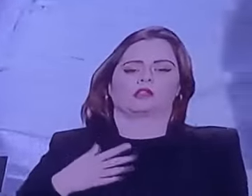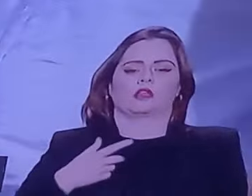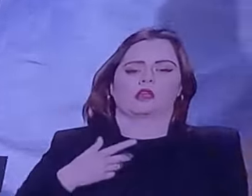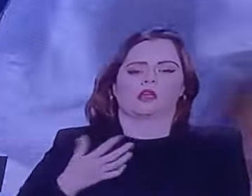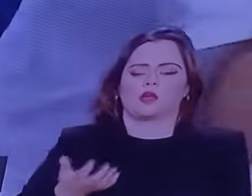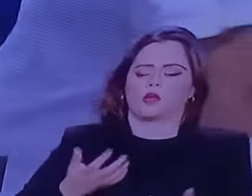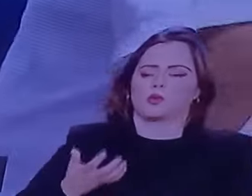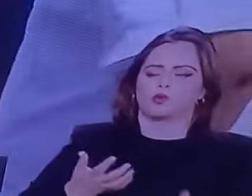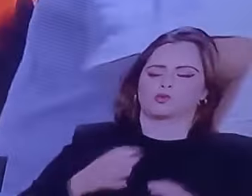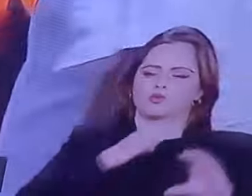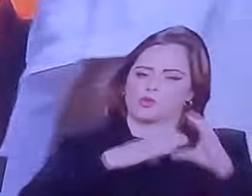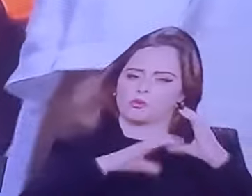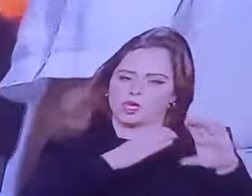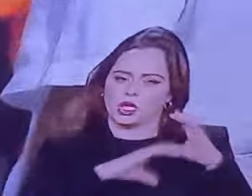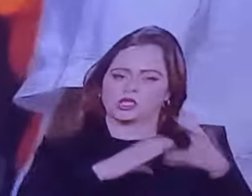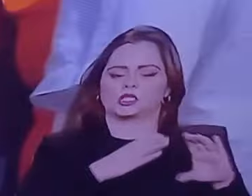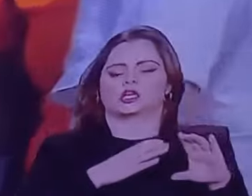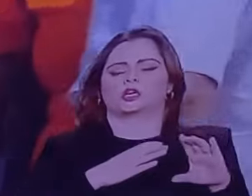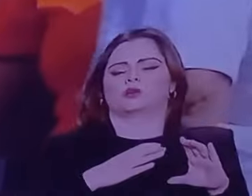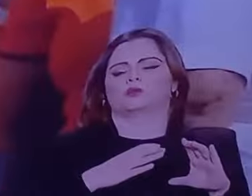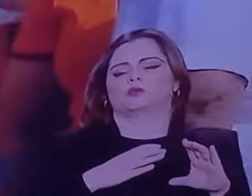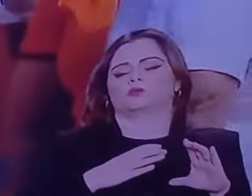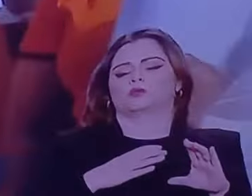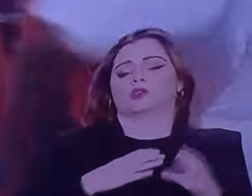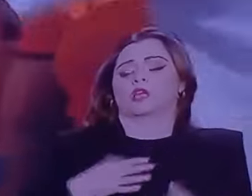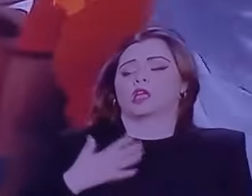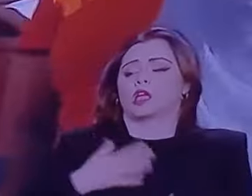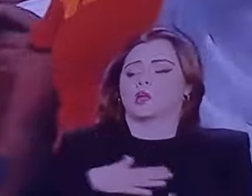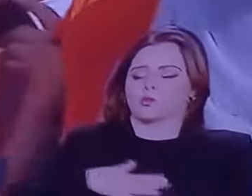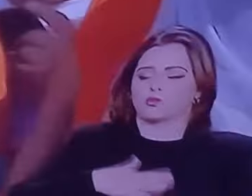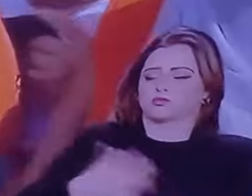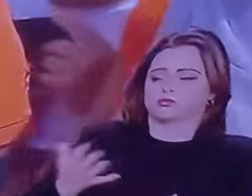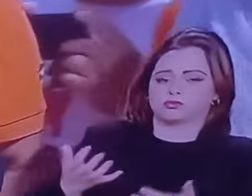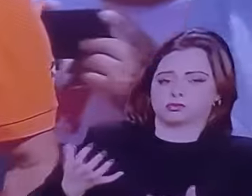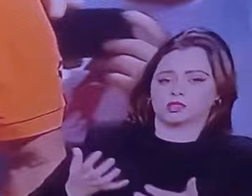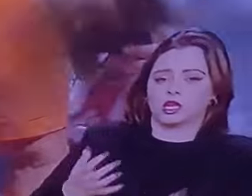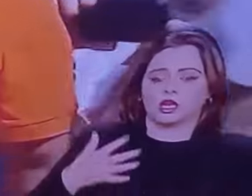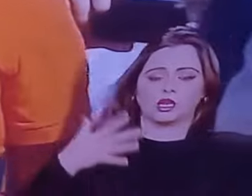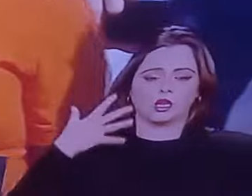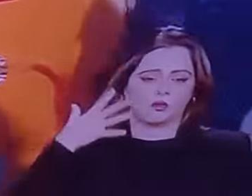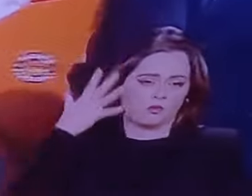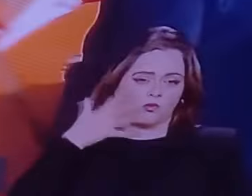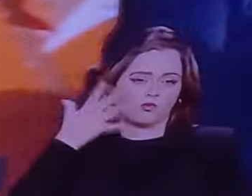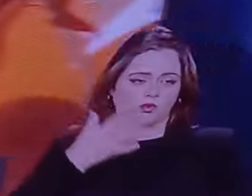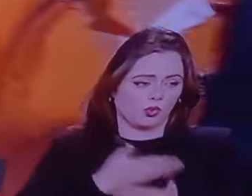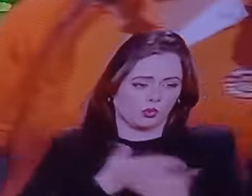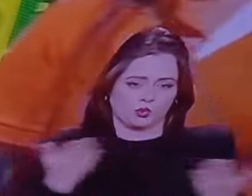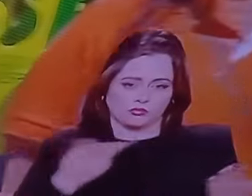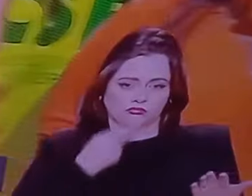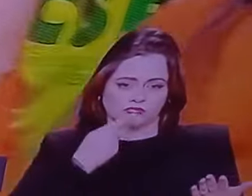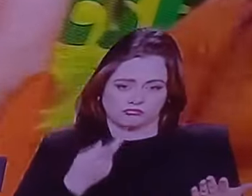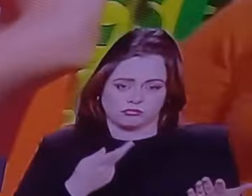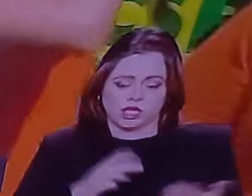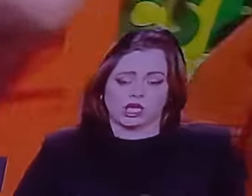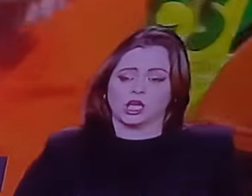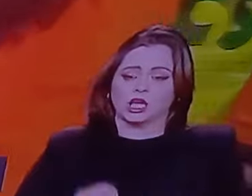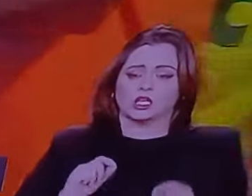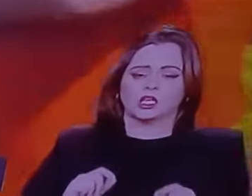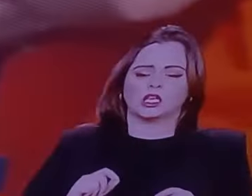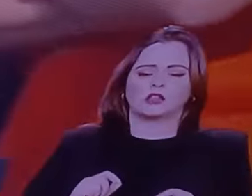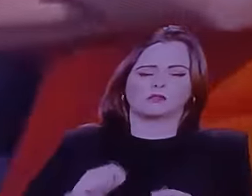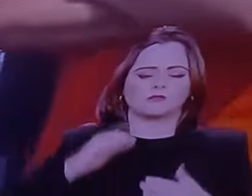de comunicação. Eu queria dizer para vocês que eu sou